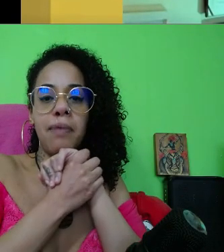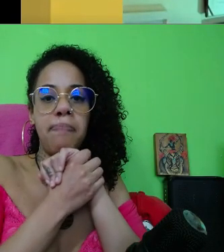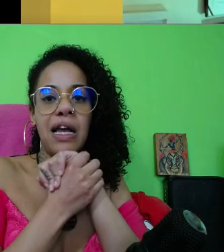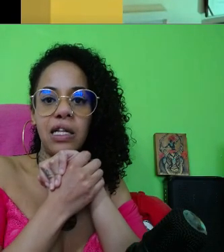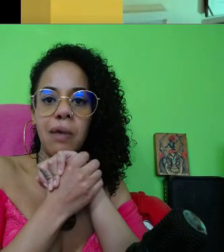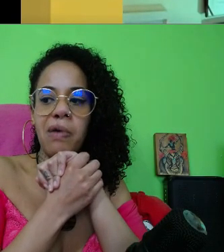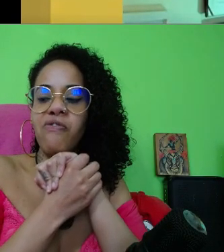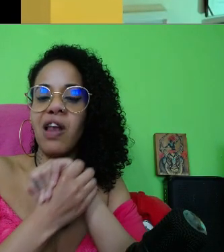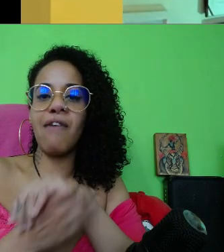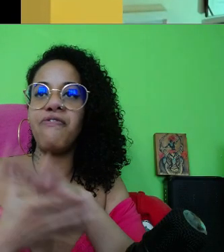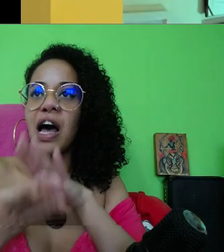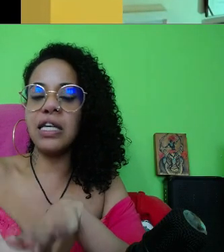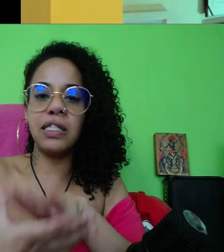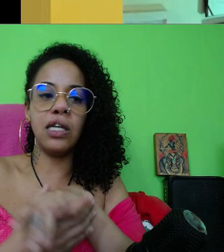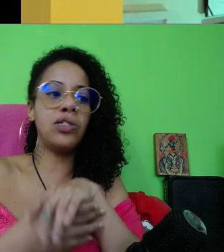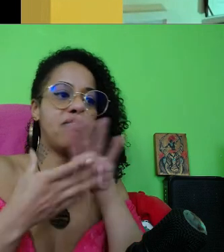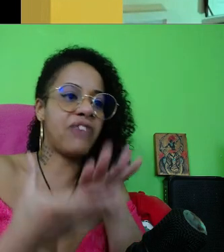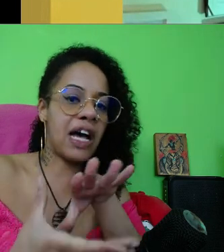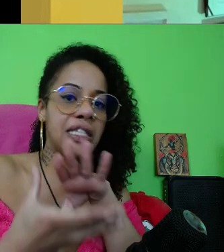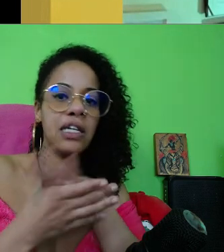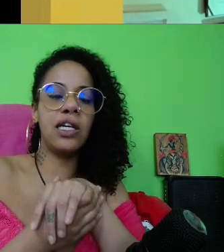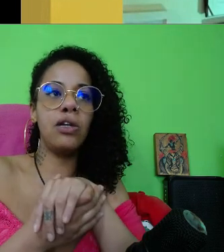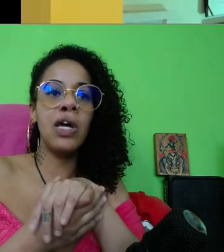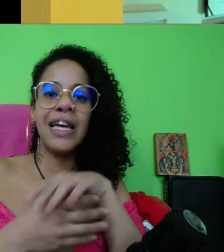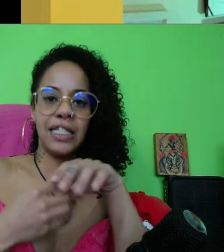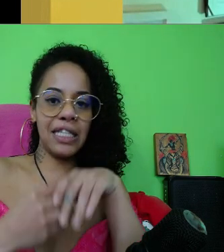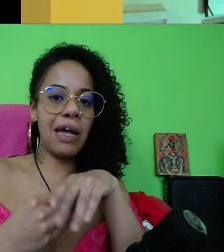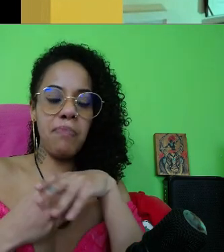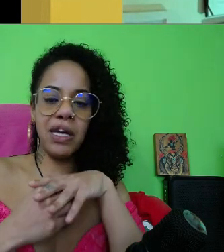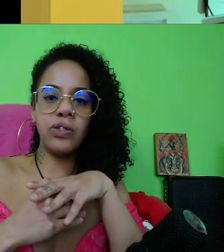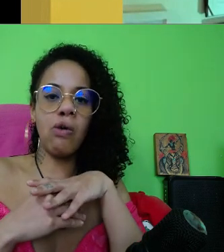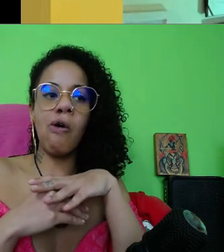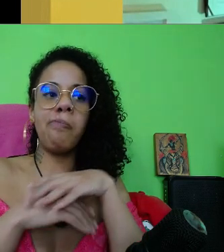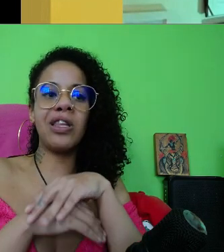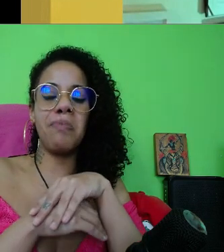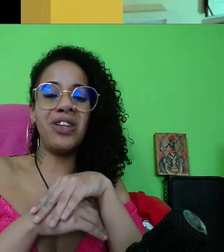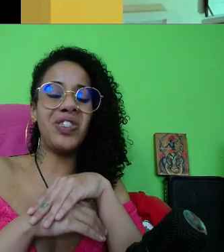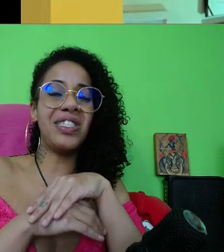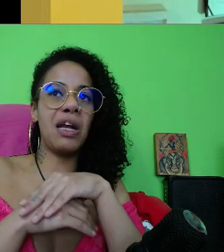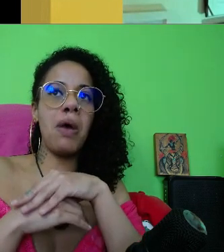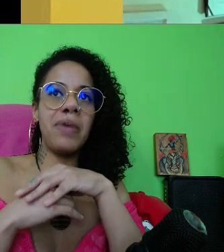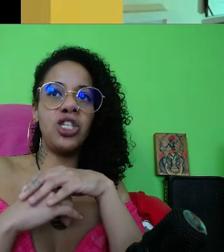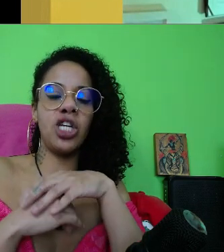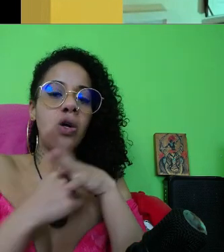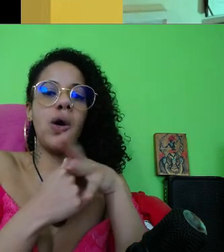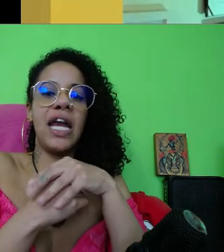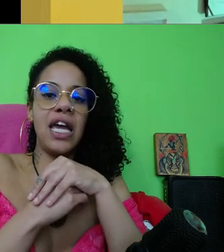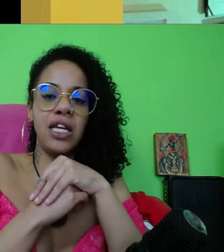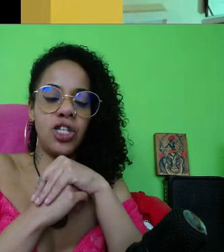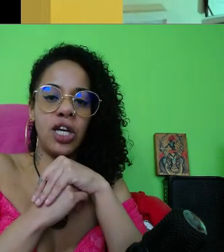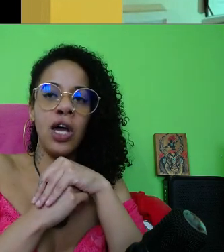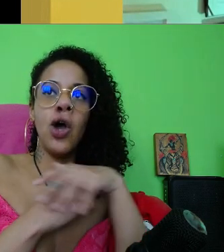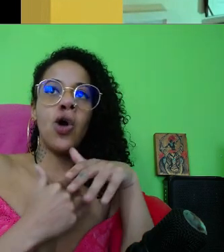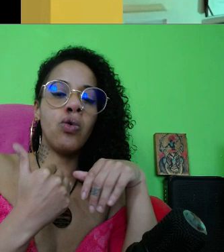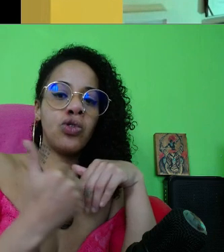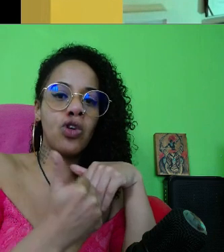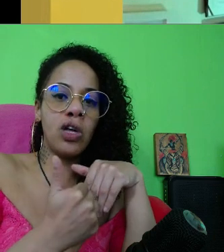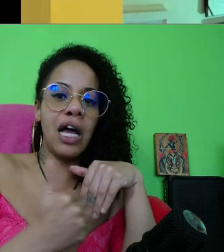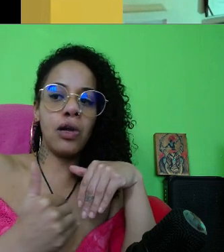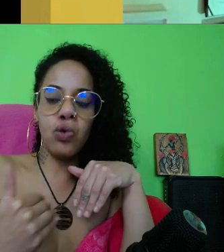cara pálida para falar faz isso faz aquilo você sabe que isso é um comportamento extremamente incoerente